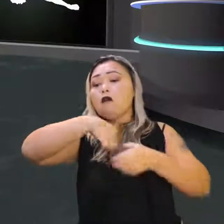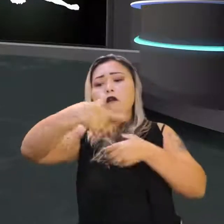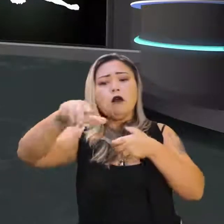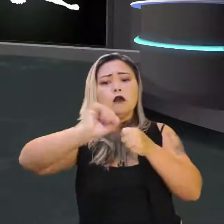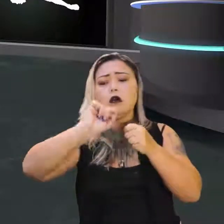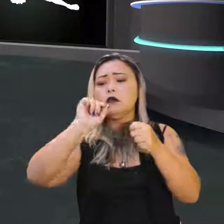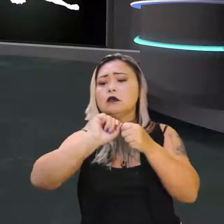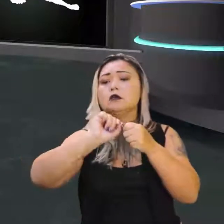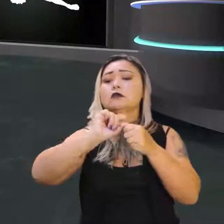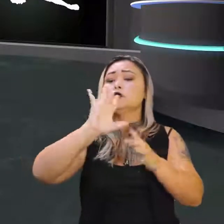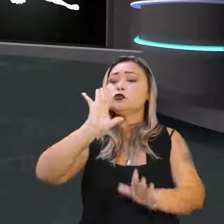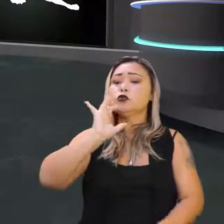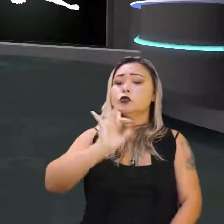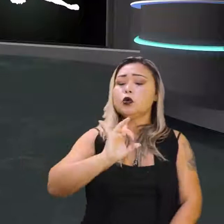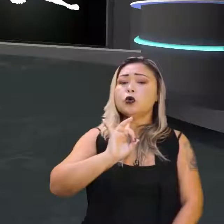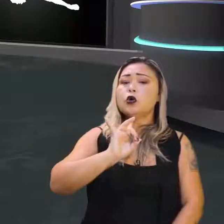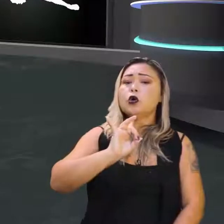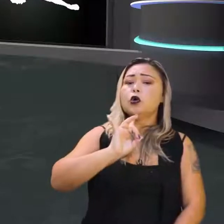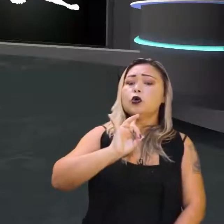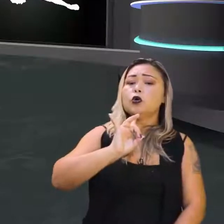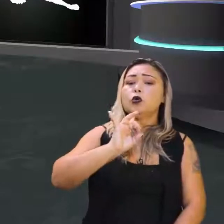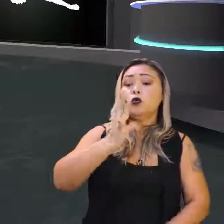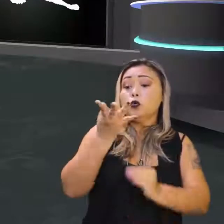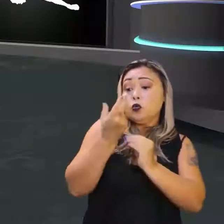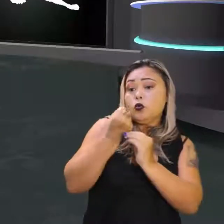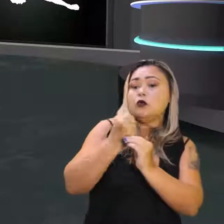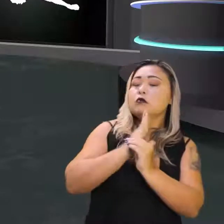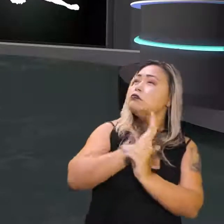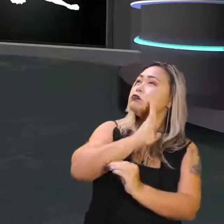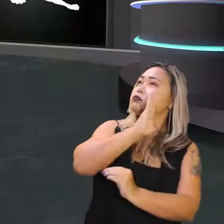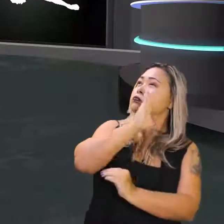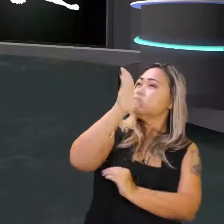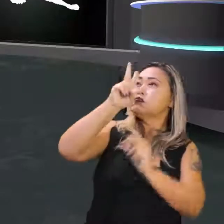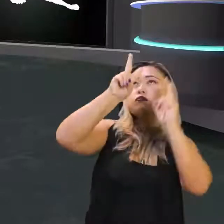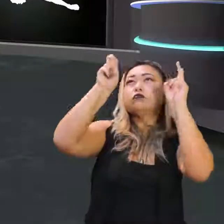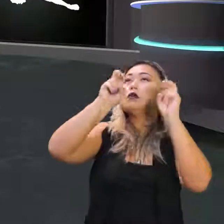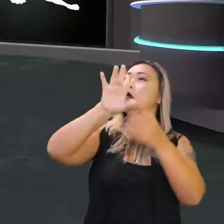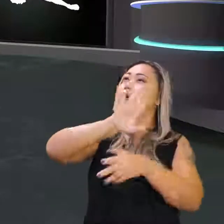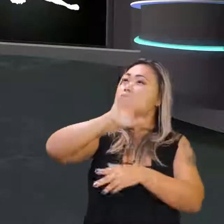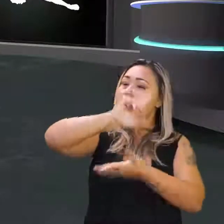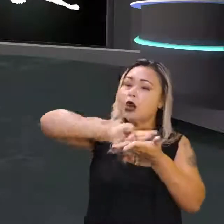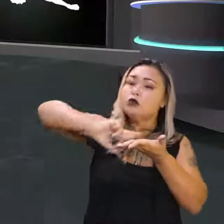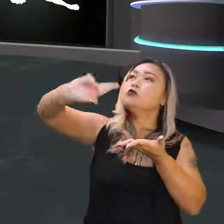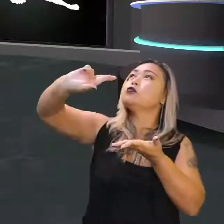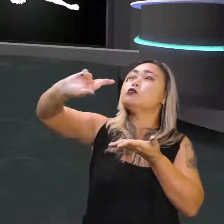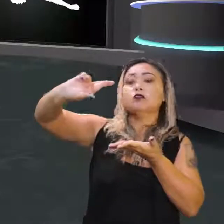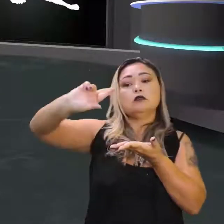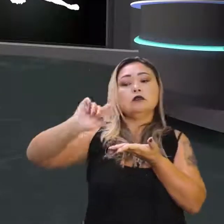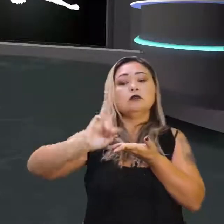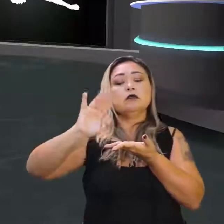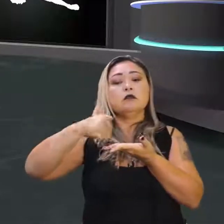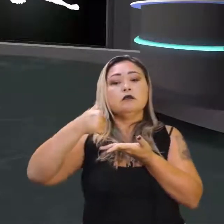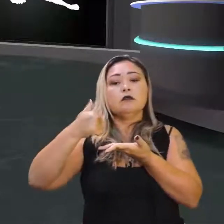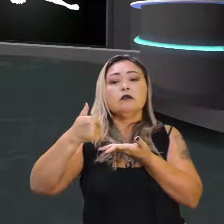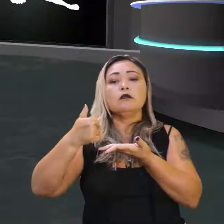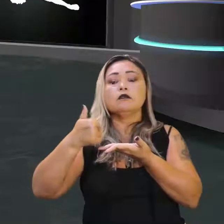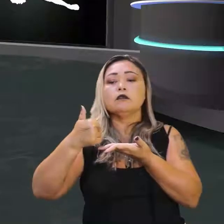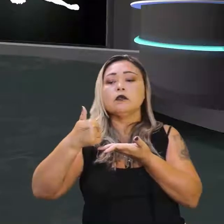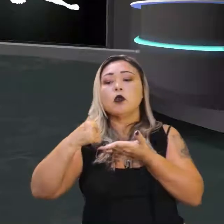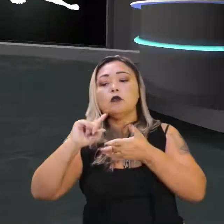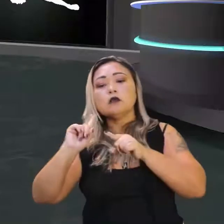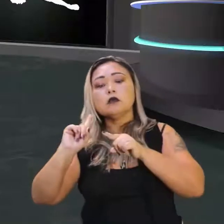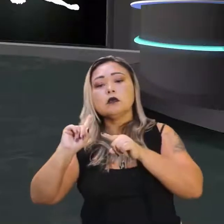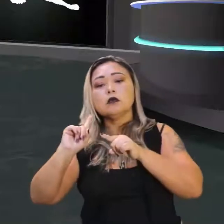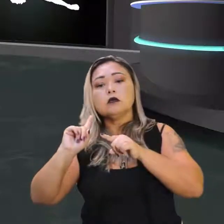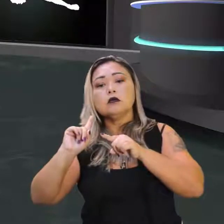ser feito a não ser toda a arte voltada para os temas religiosos. Então, como assim, uma